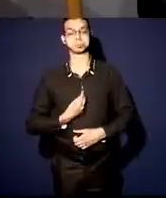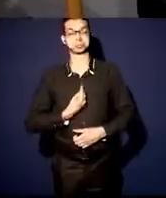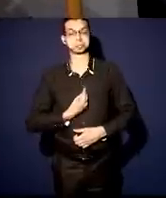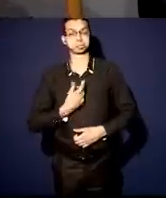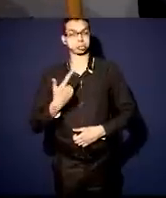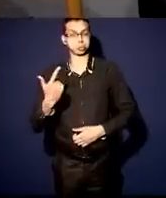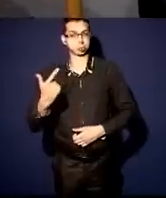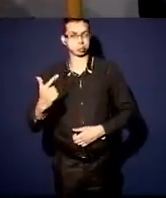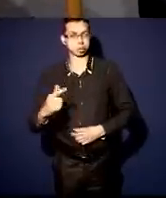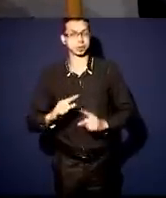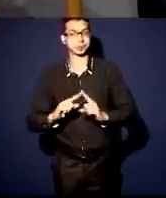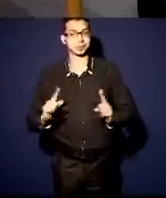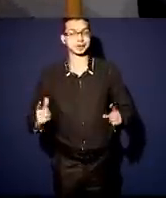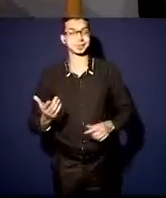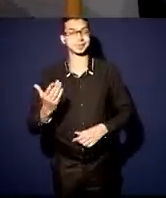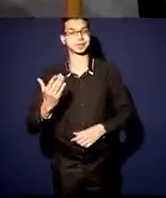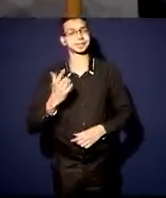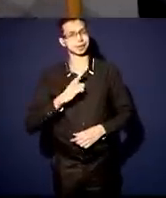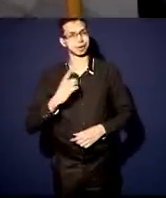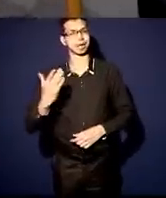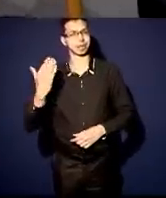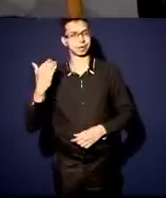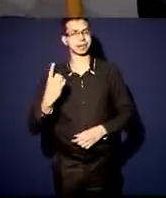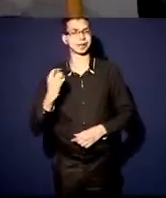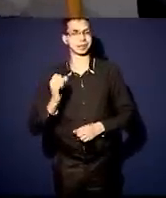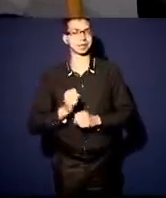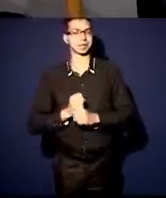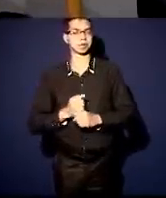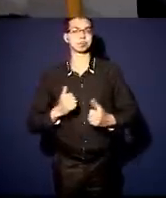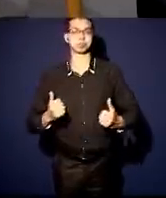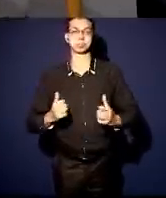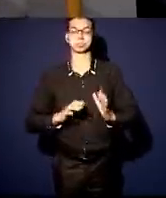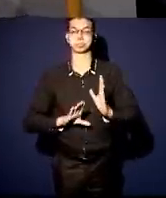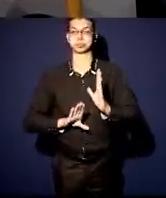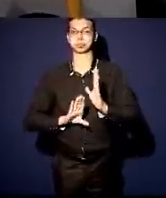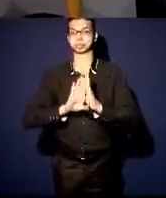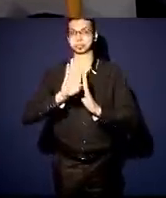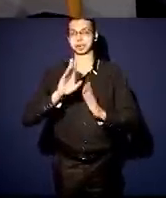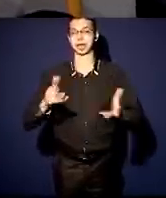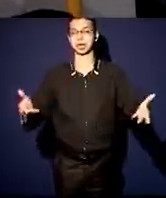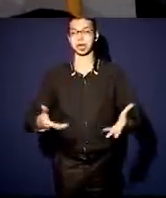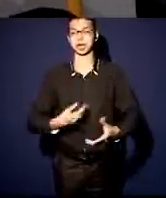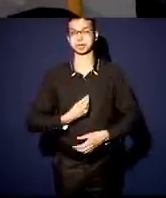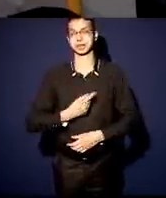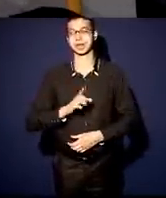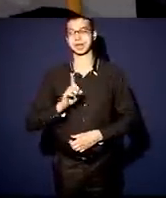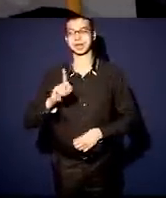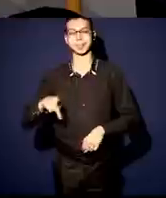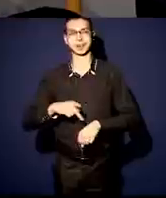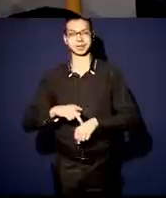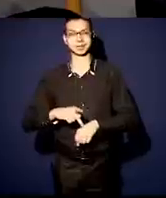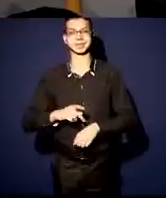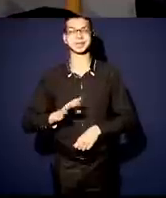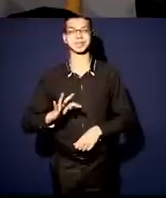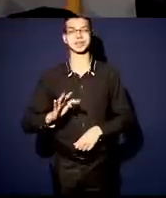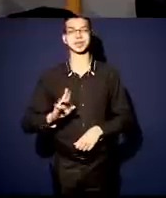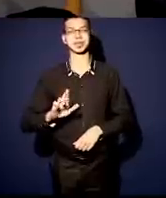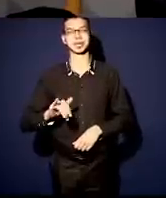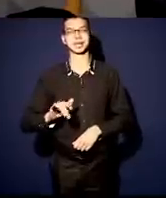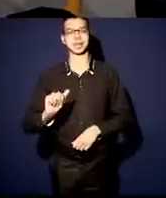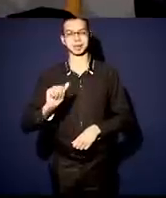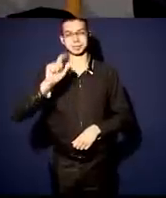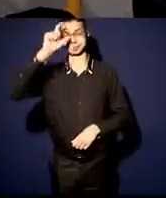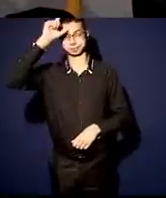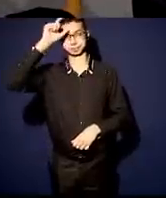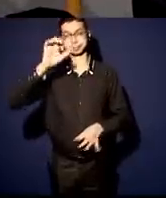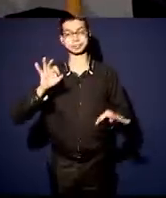algo que teve lá seus 10 anos de glória. Né? Ele está existindo na Turquia. Exatamente. O